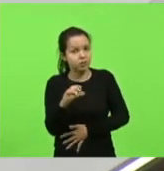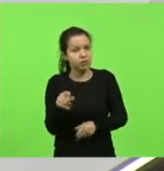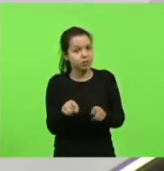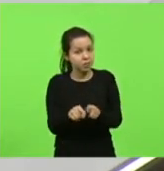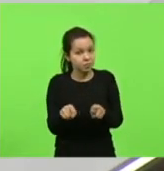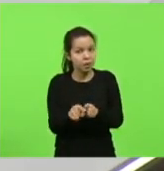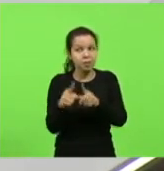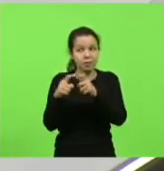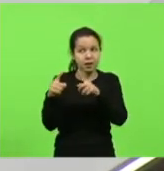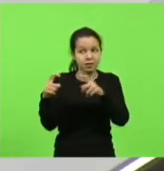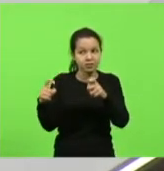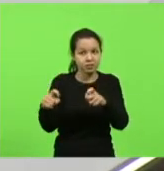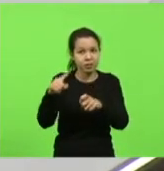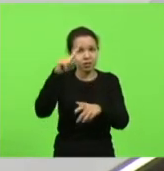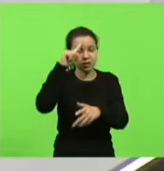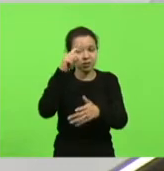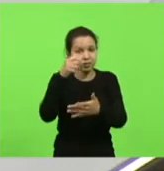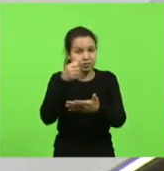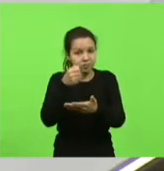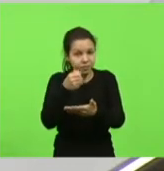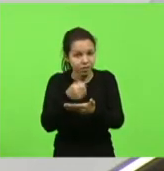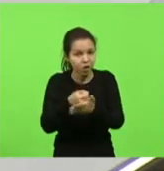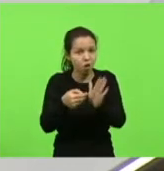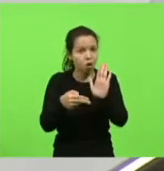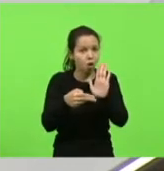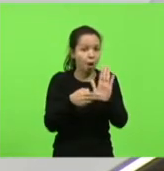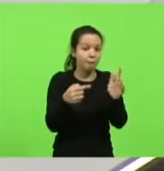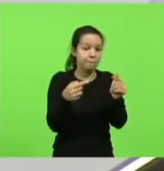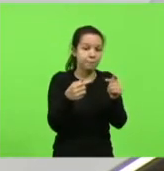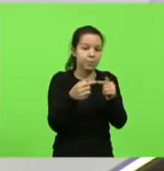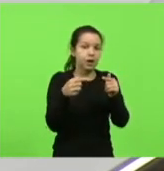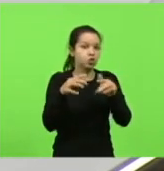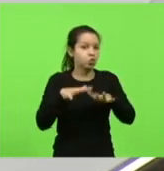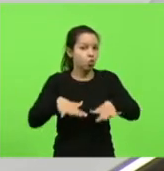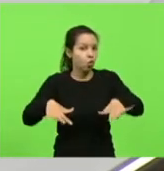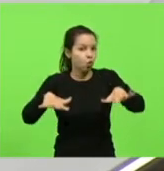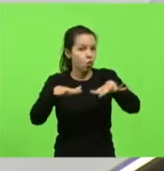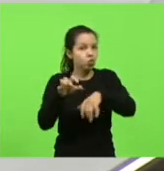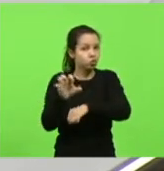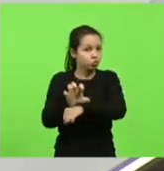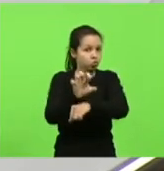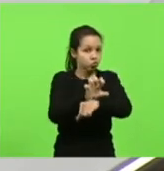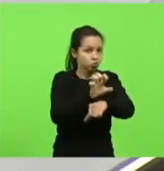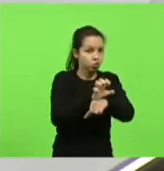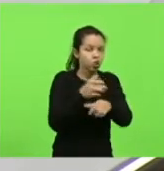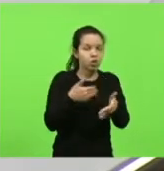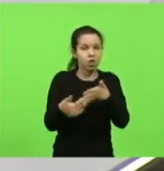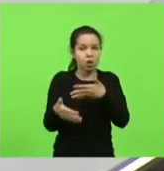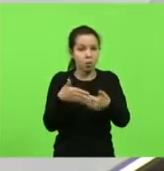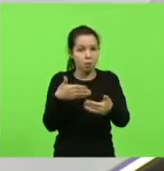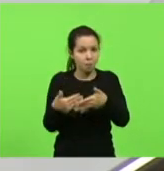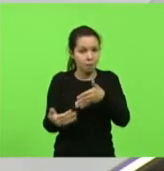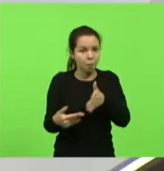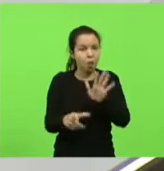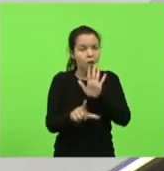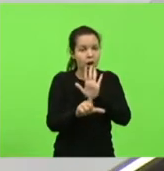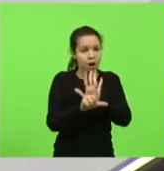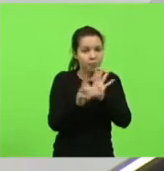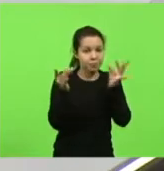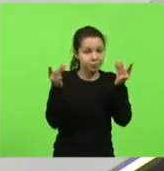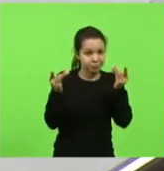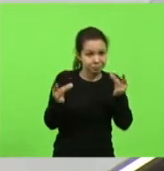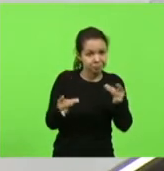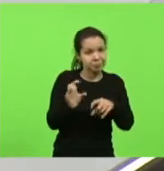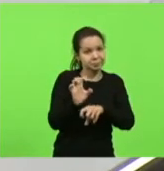normas gerais que se aplicam a todos os estados, independente das condicionantes de cada estado. Então, o